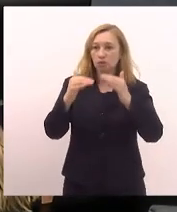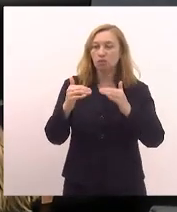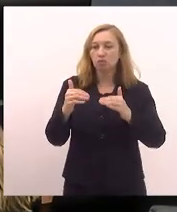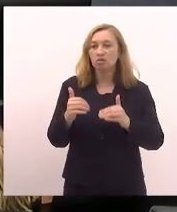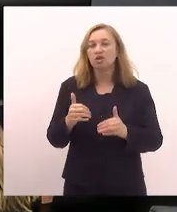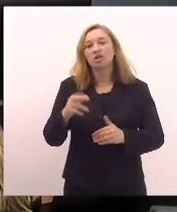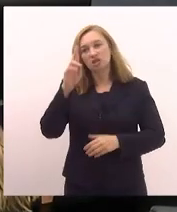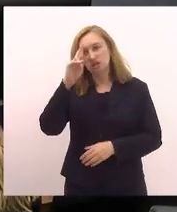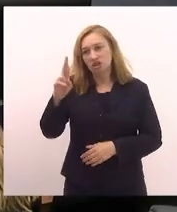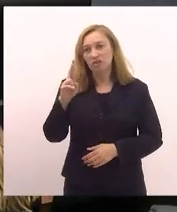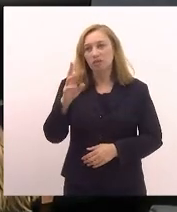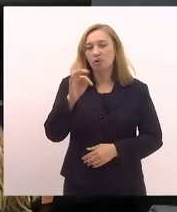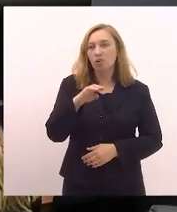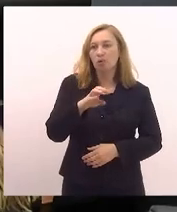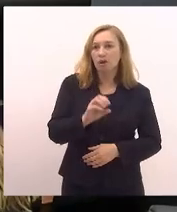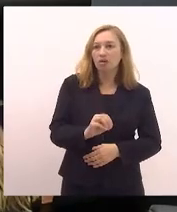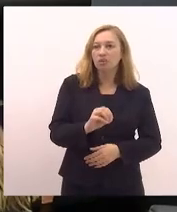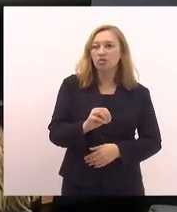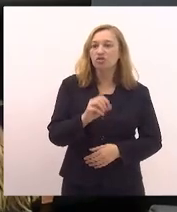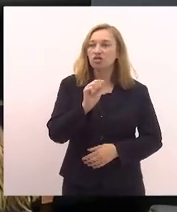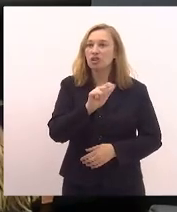gabinete do Comando Geral.